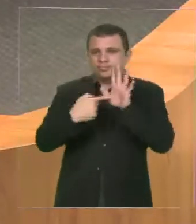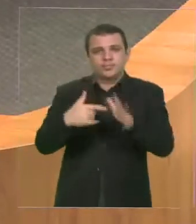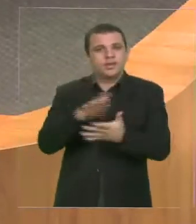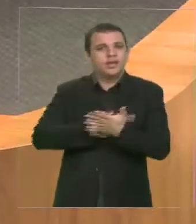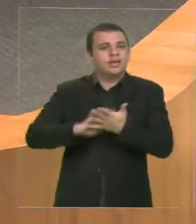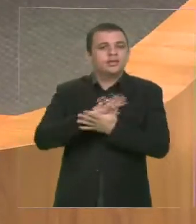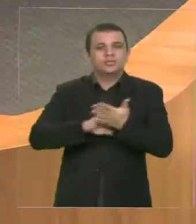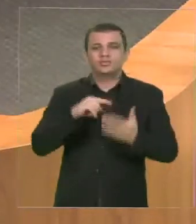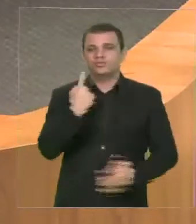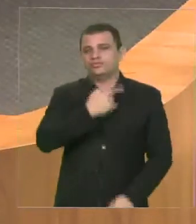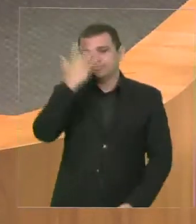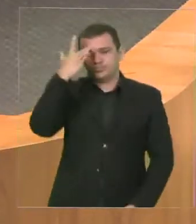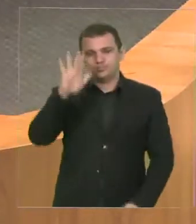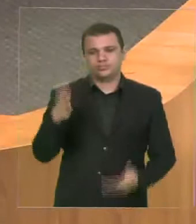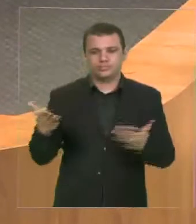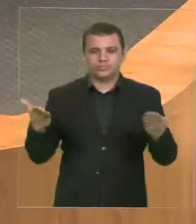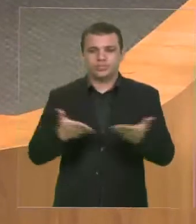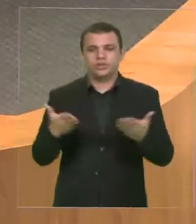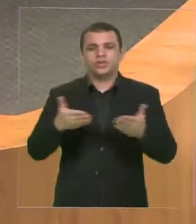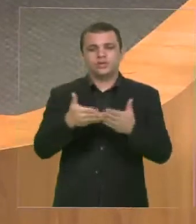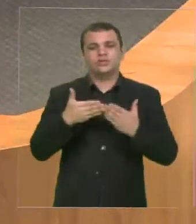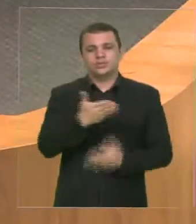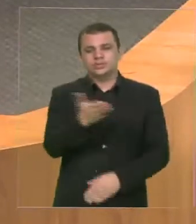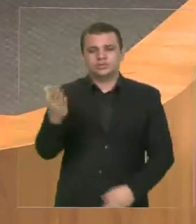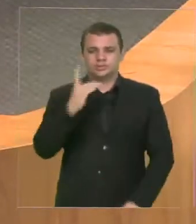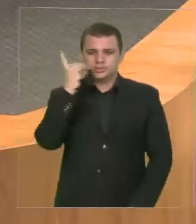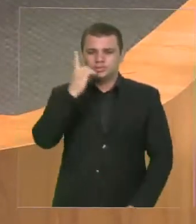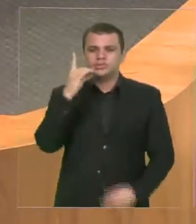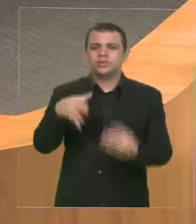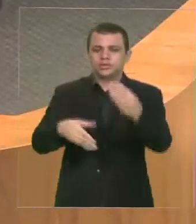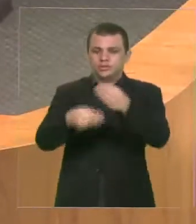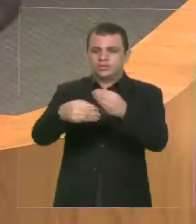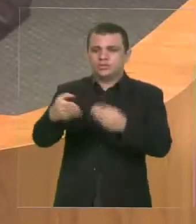faço um apelo aos deputados. Uma parte, deputado Alexandre.